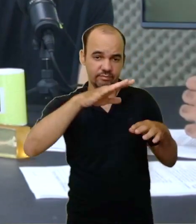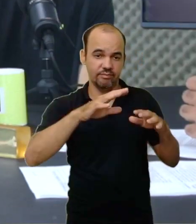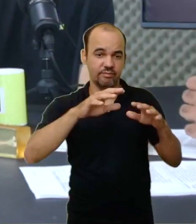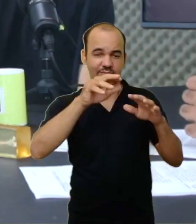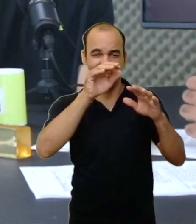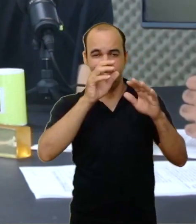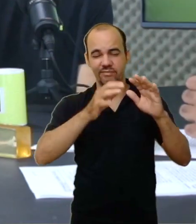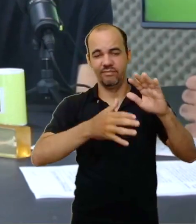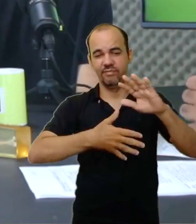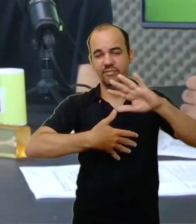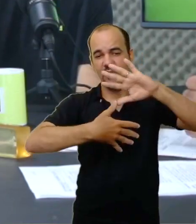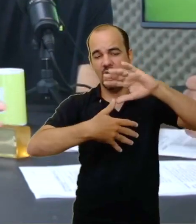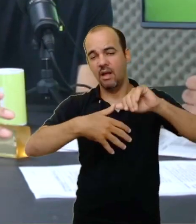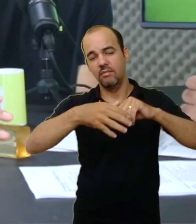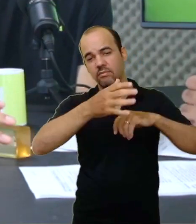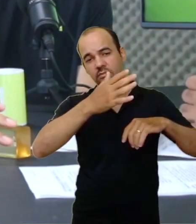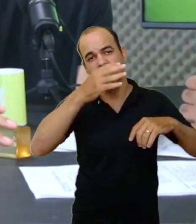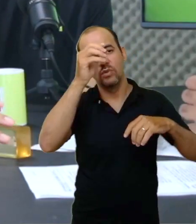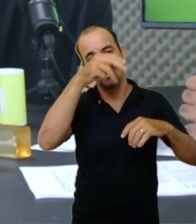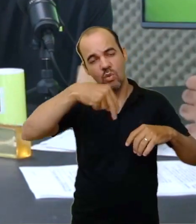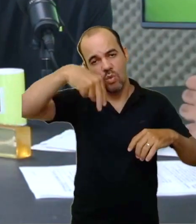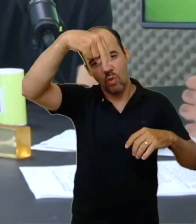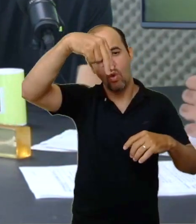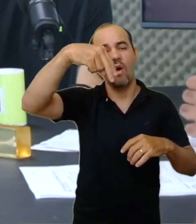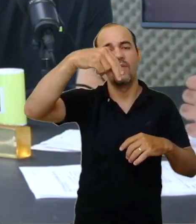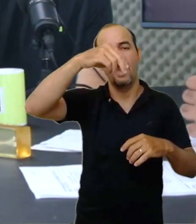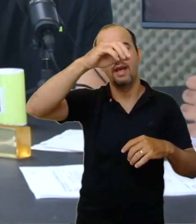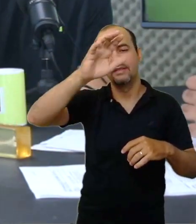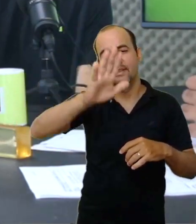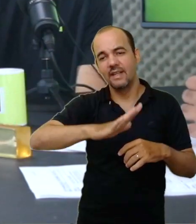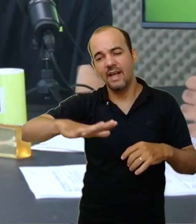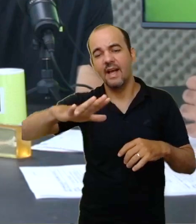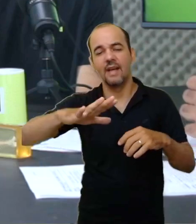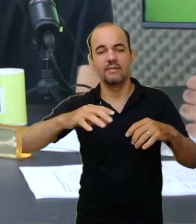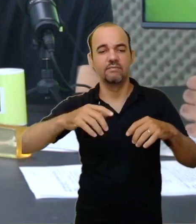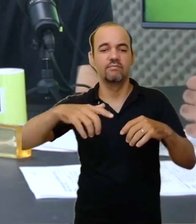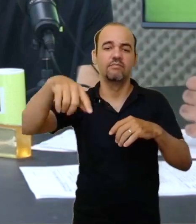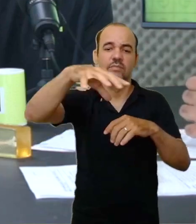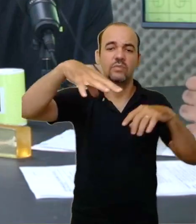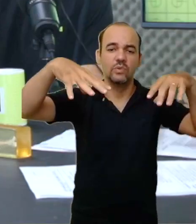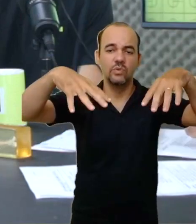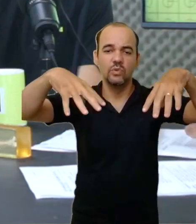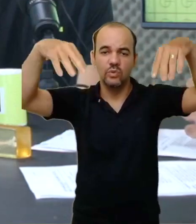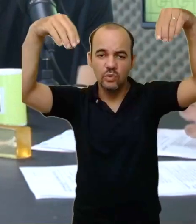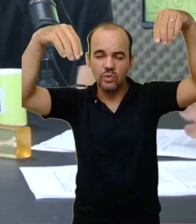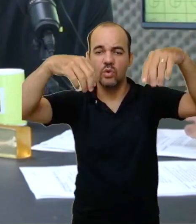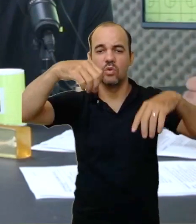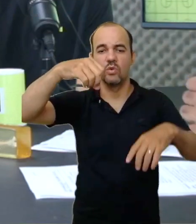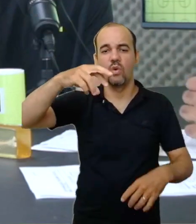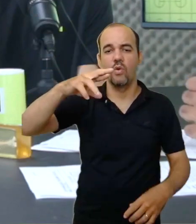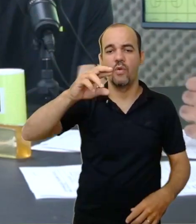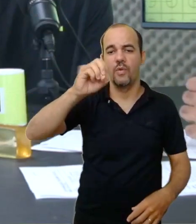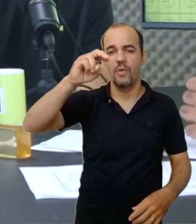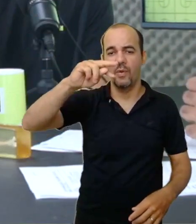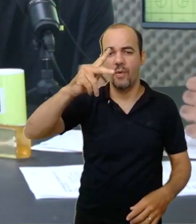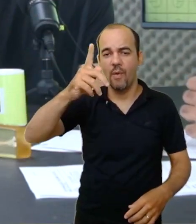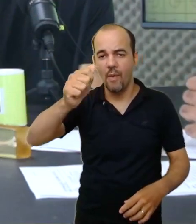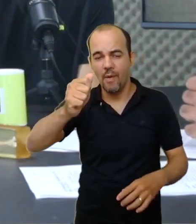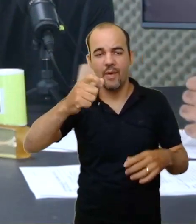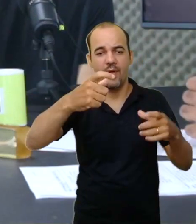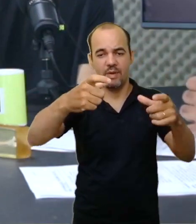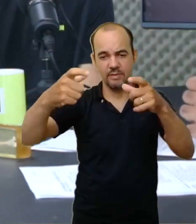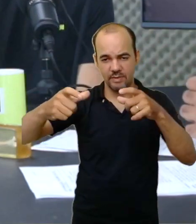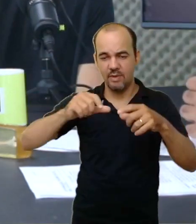daqui do Nordeste e nas áreas oceânicas, perto das ilhas de Fernando de Noronha, Atol das Rocas, por ali. São comunidades